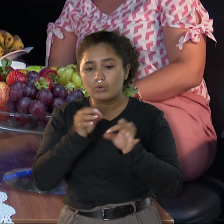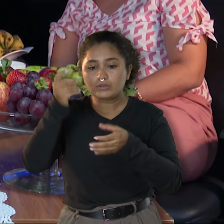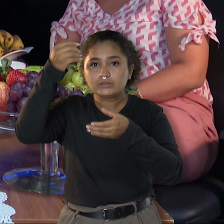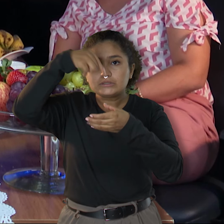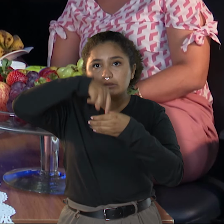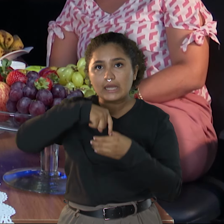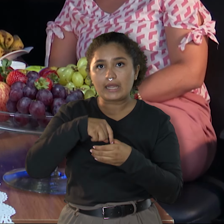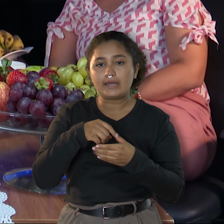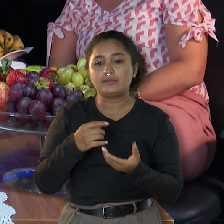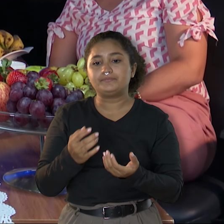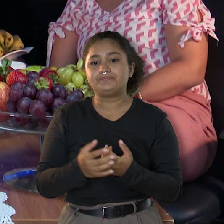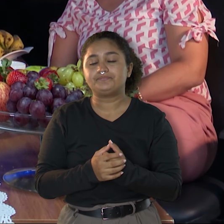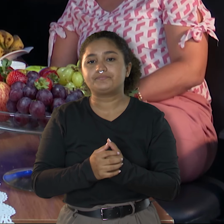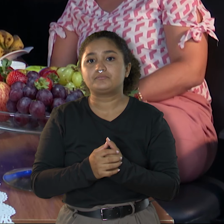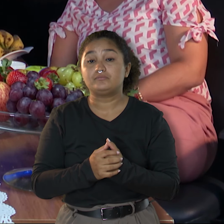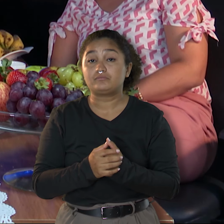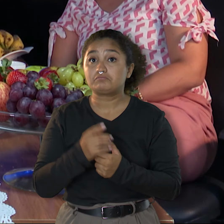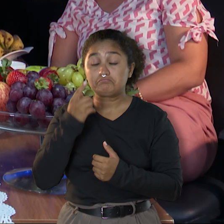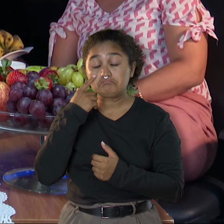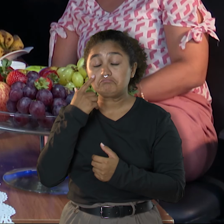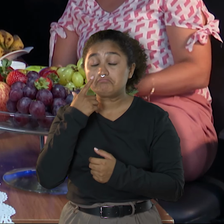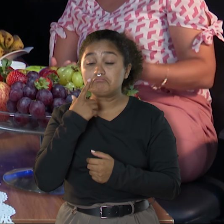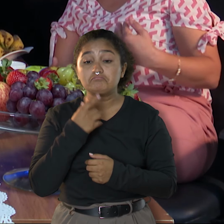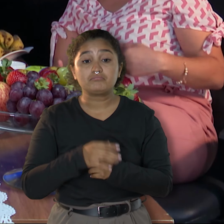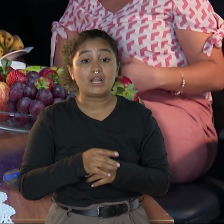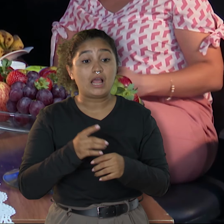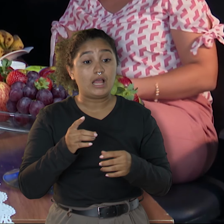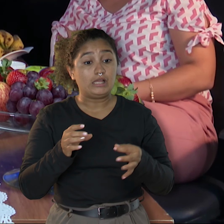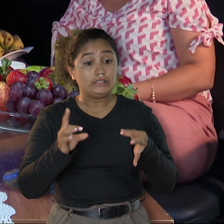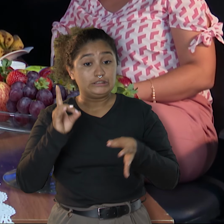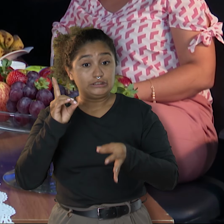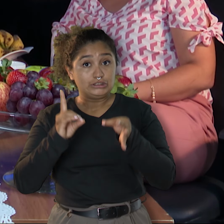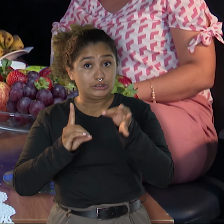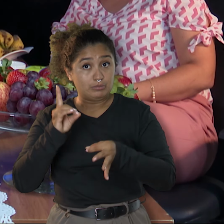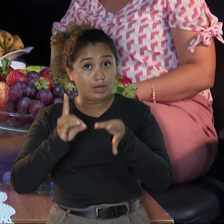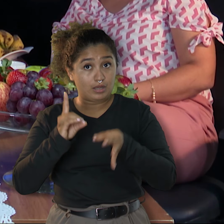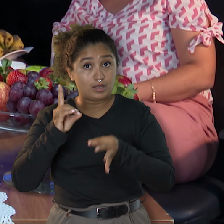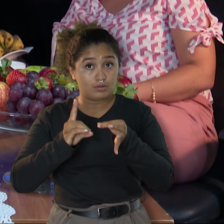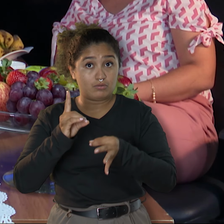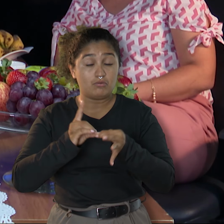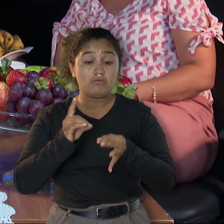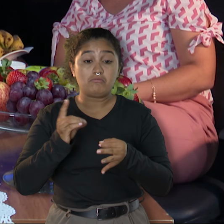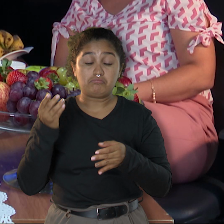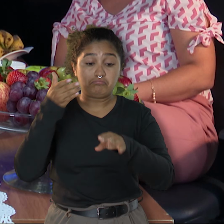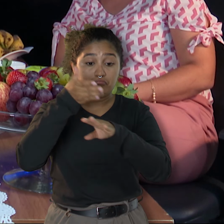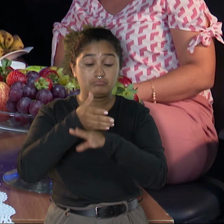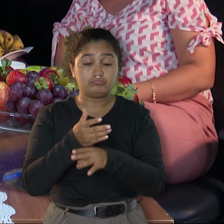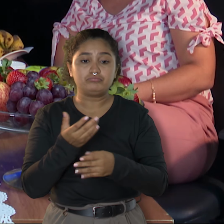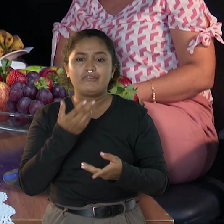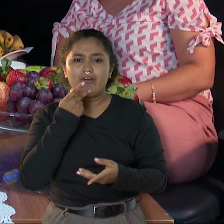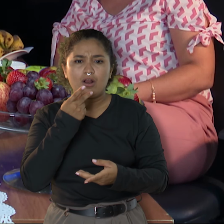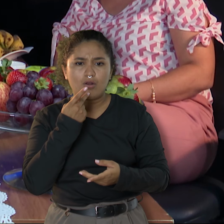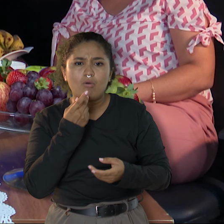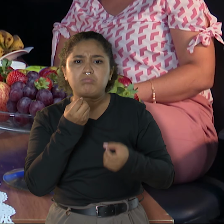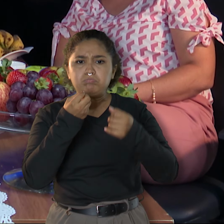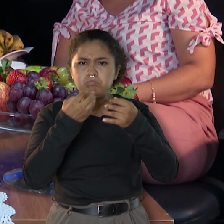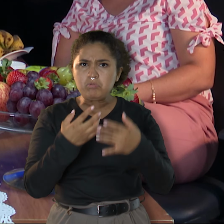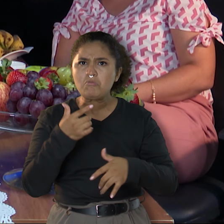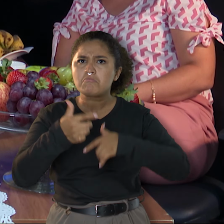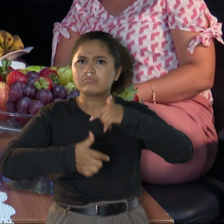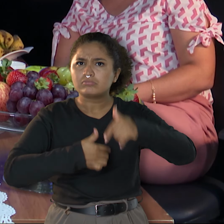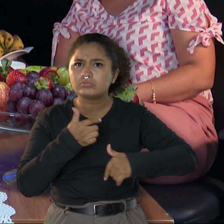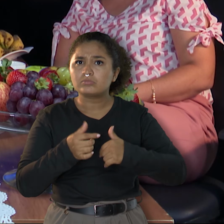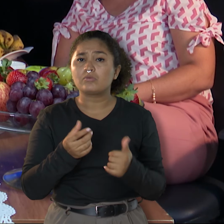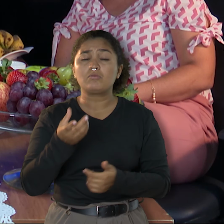também. Olha aí. E assim, o desembargador Almiro esteve aqui com a gente, fez altos elogios aqui pro trabalho dela, né? Porque disse que